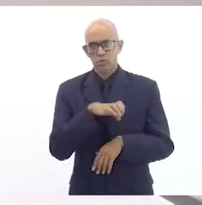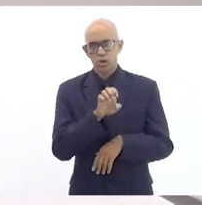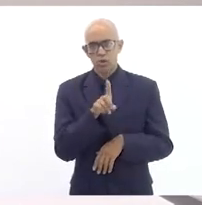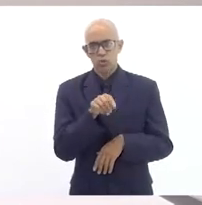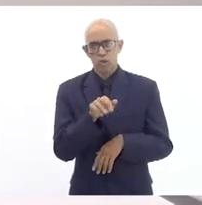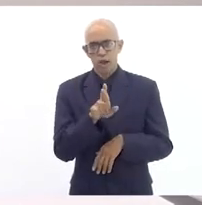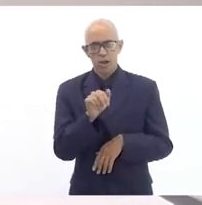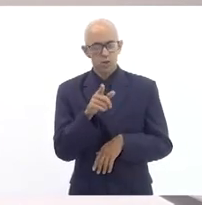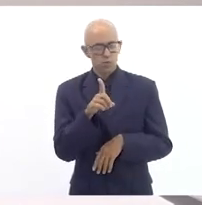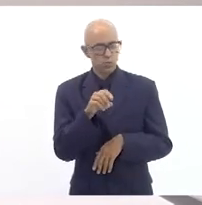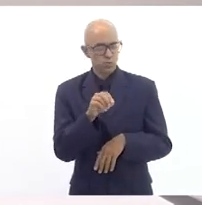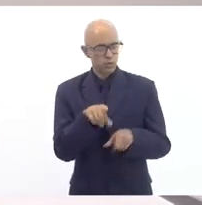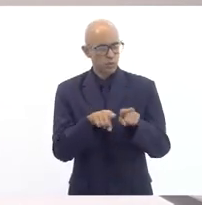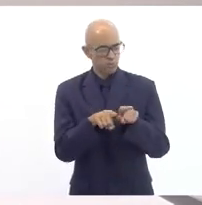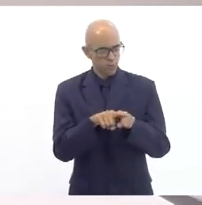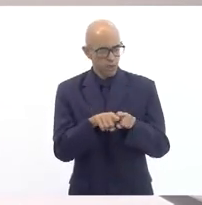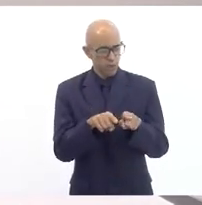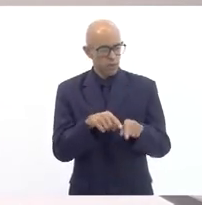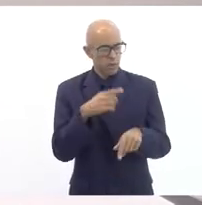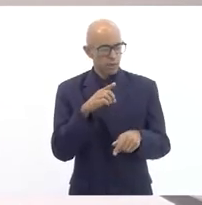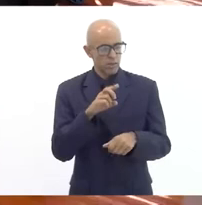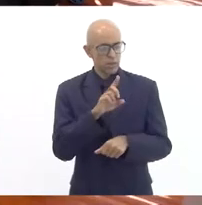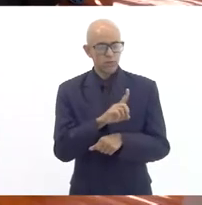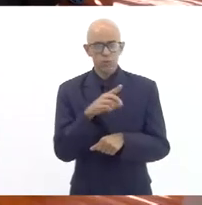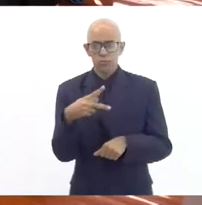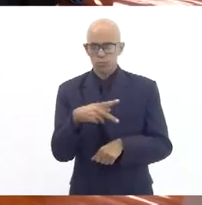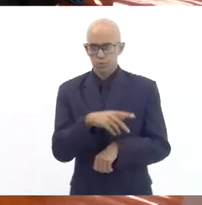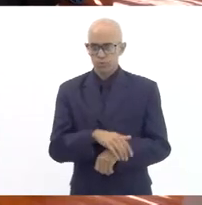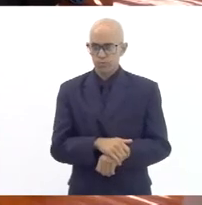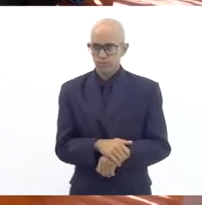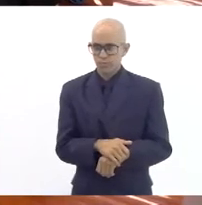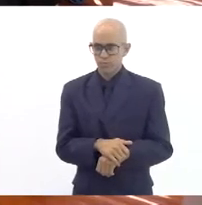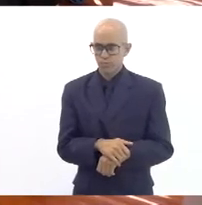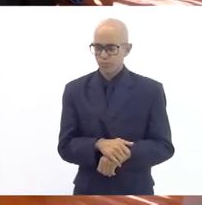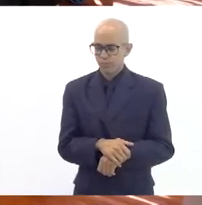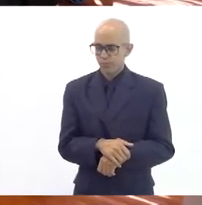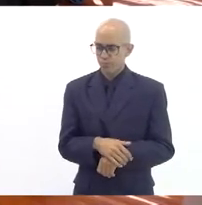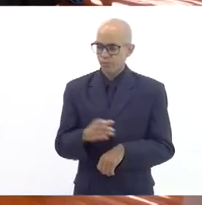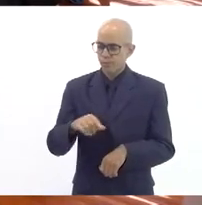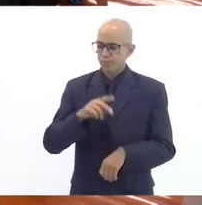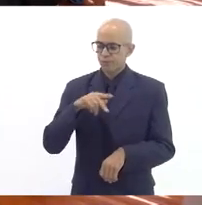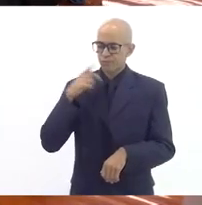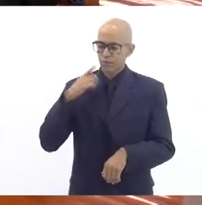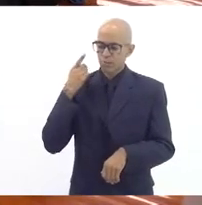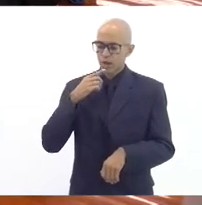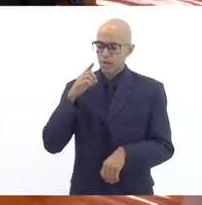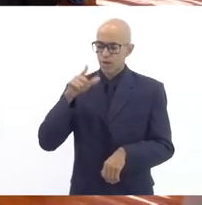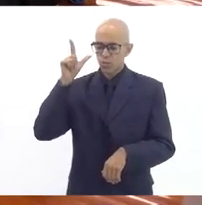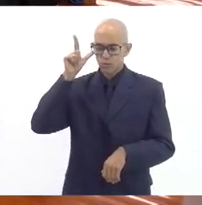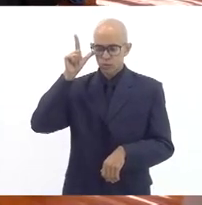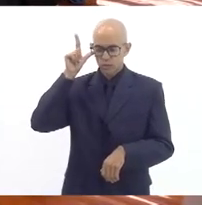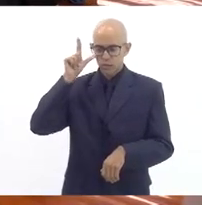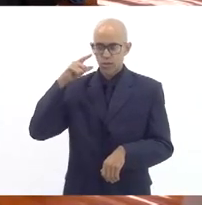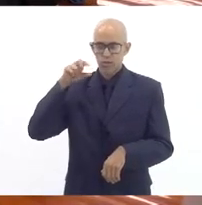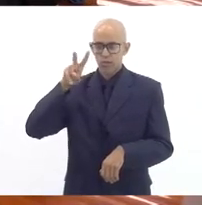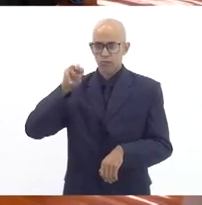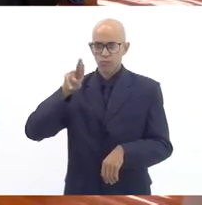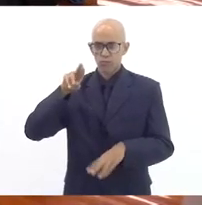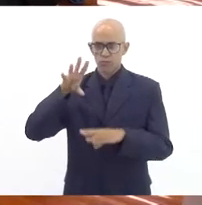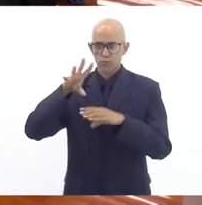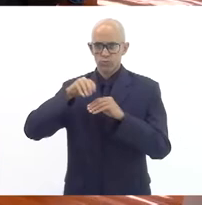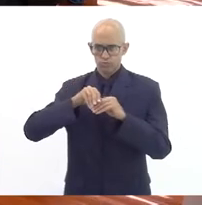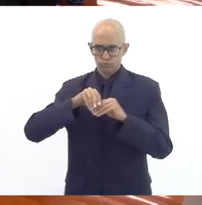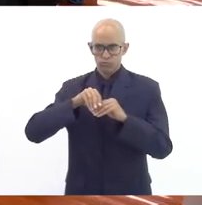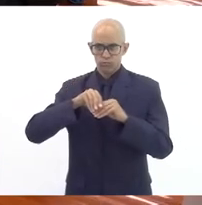horário. Rodrigo, com a palavra. Deputada Lucinha, presidente, vou ser muito breve. Em